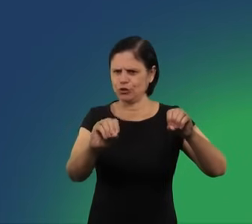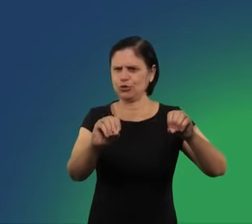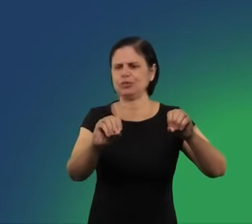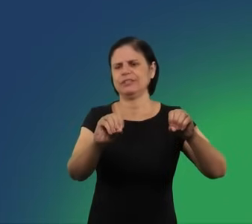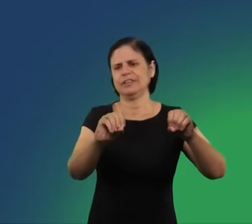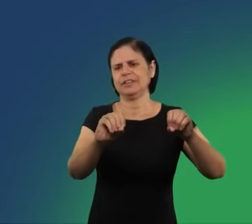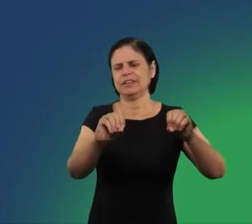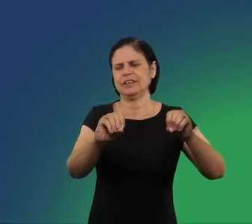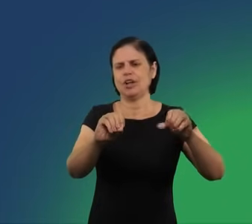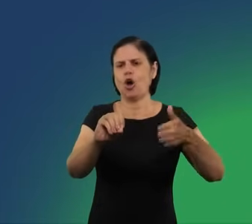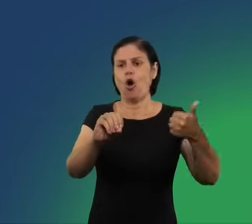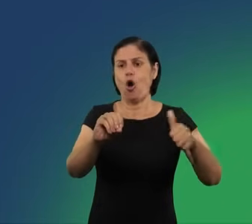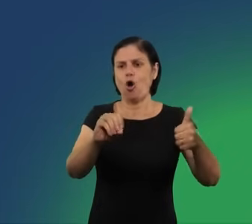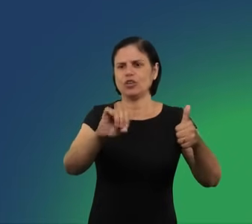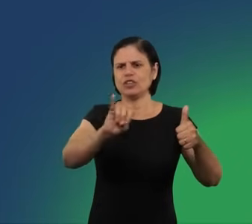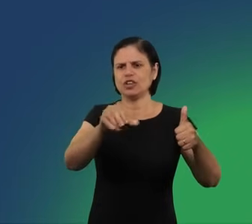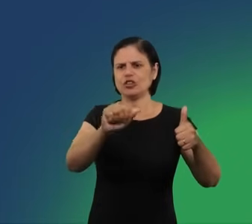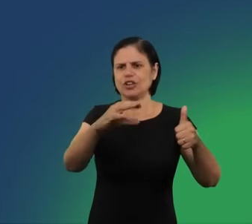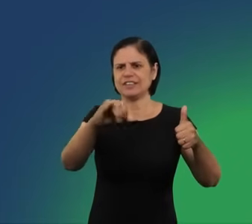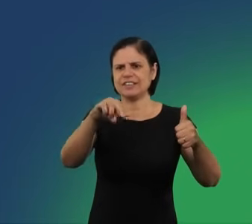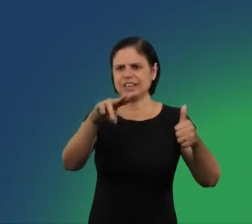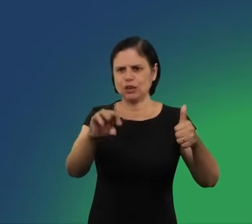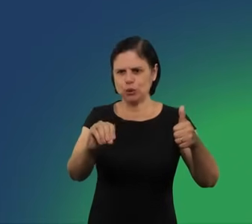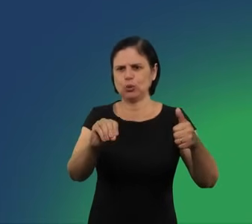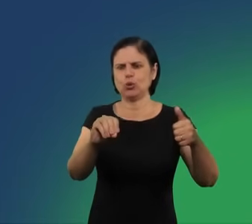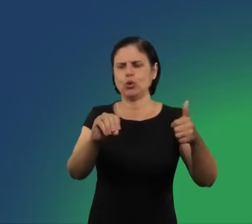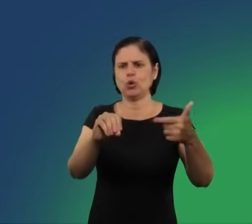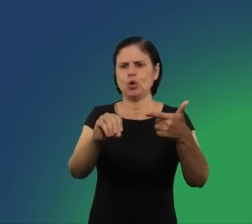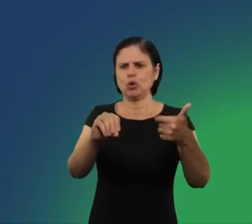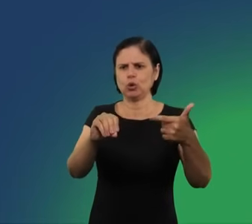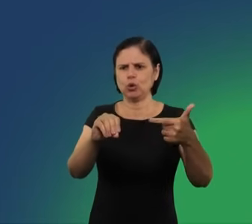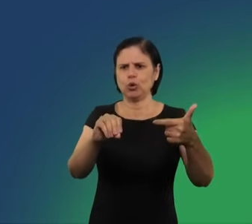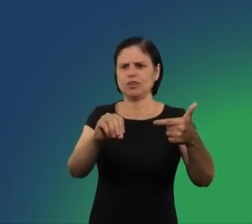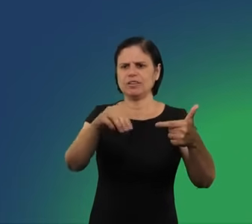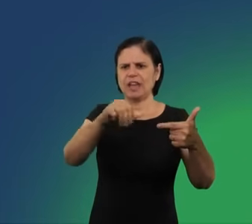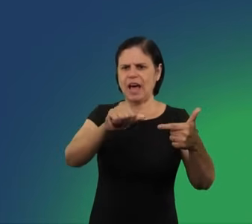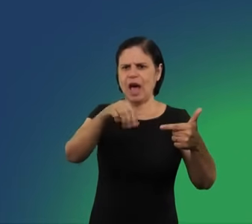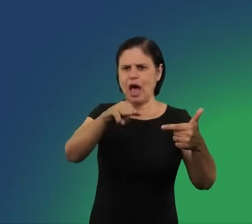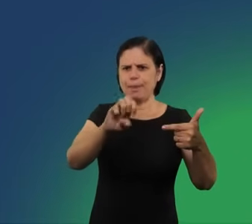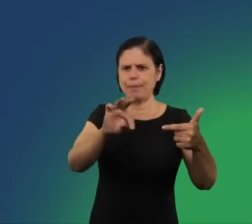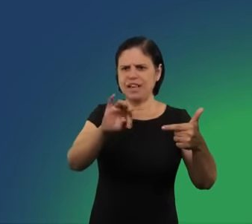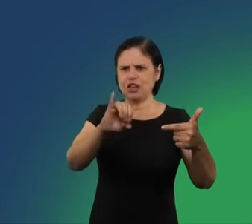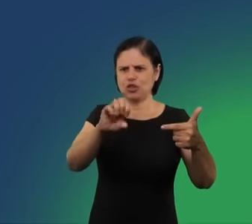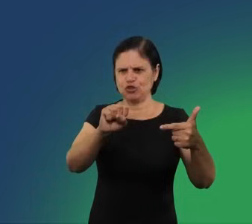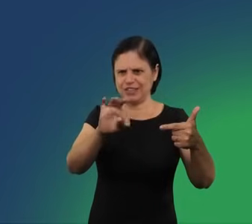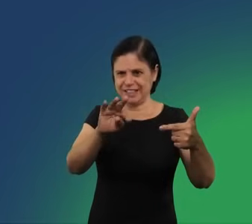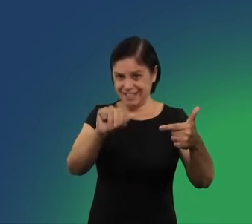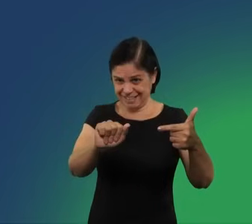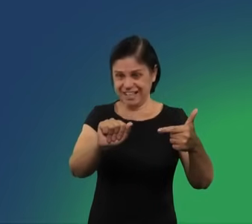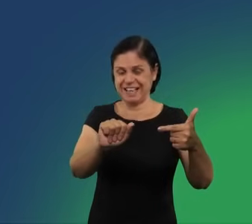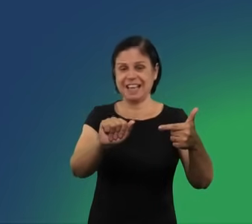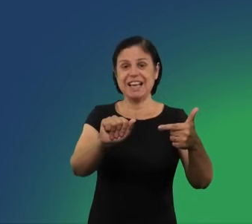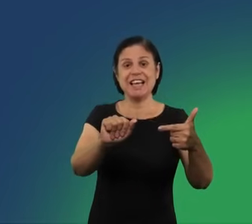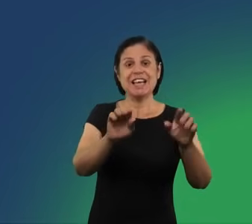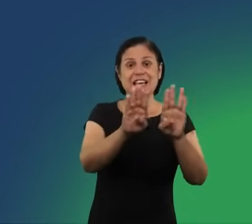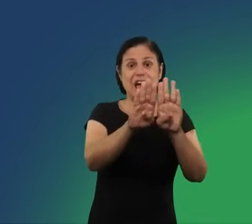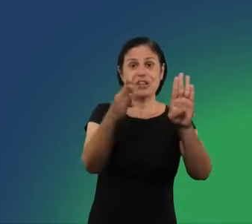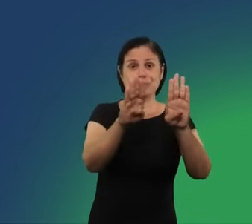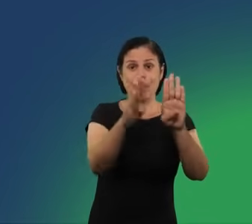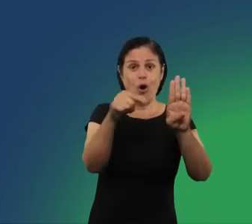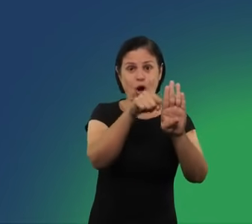duodécimo, ametista. E as 12 portas eram 12 pérolas, cada uma